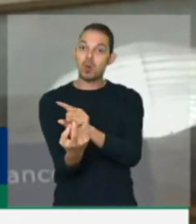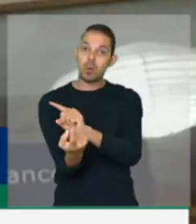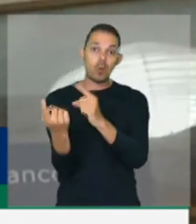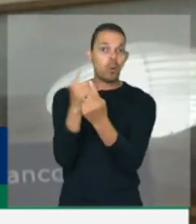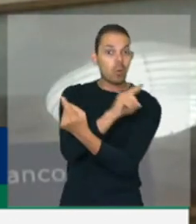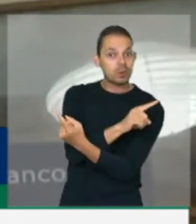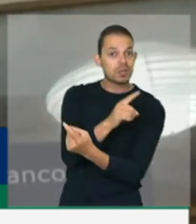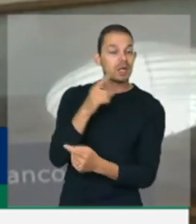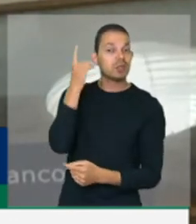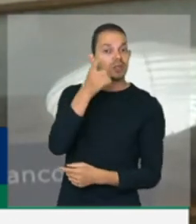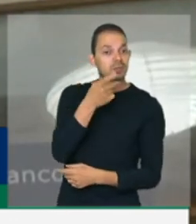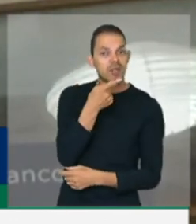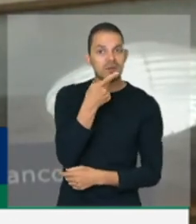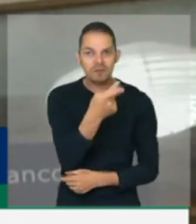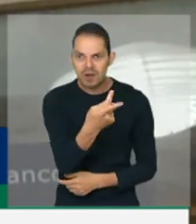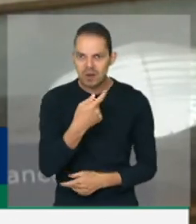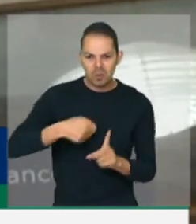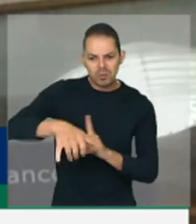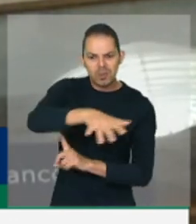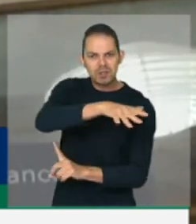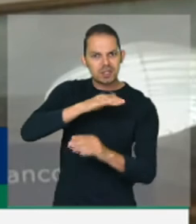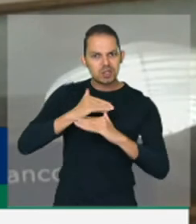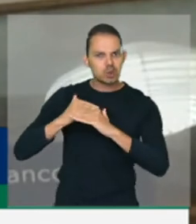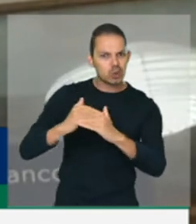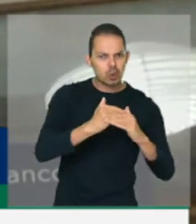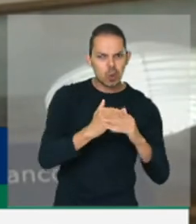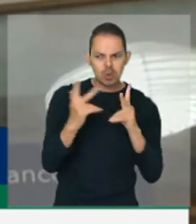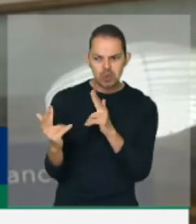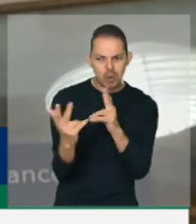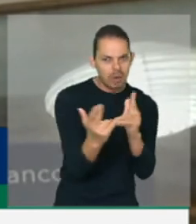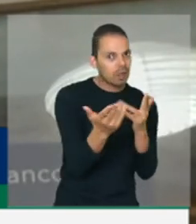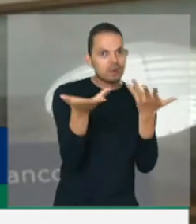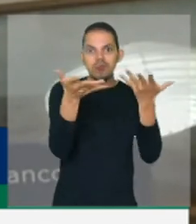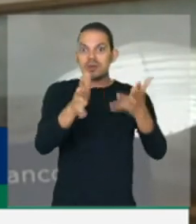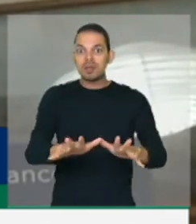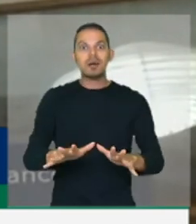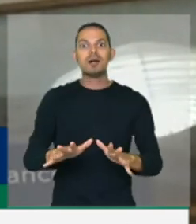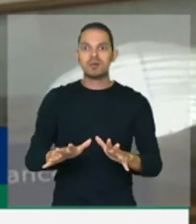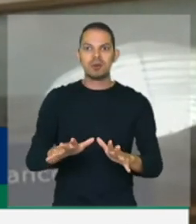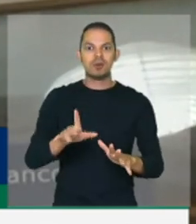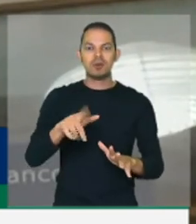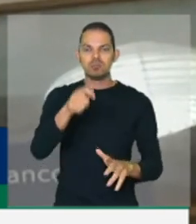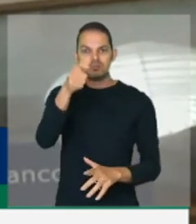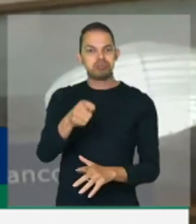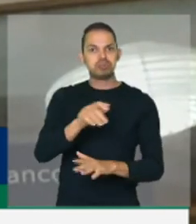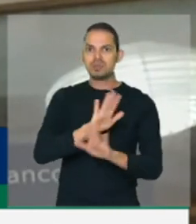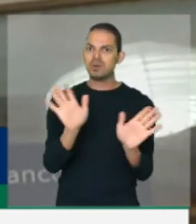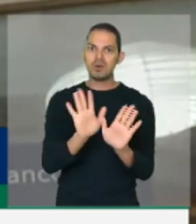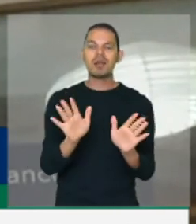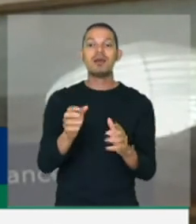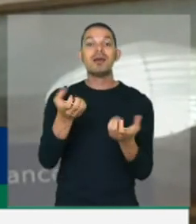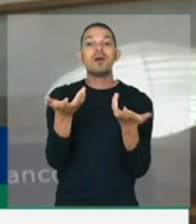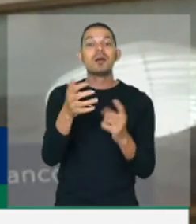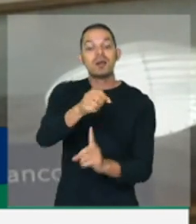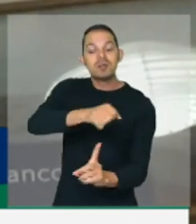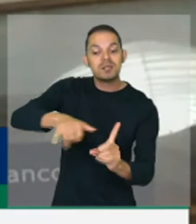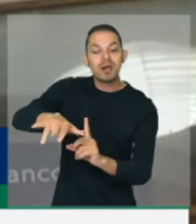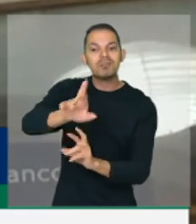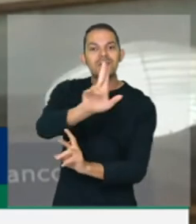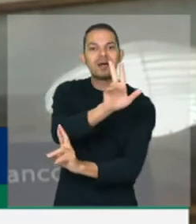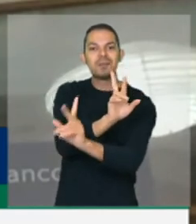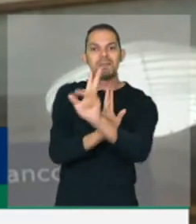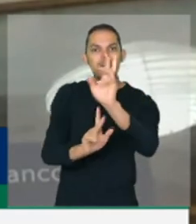na sua defesa, eu não quero uma sociedade onde todos defendam a mesma coisa, porque isso é uma concepção totalitária. Eu quero uma sociedade onde a diferença